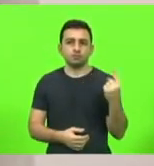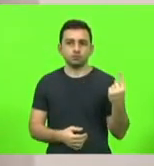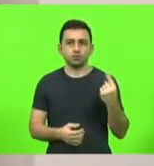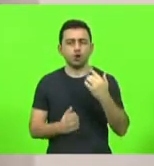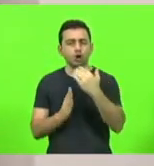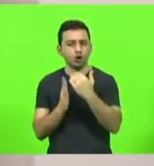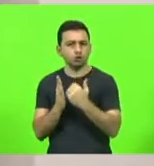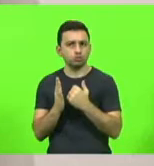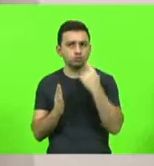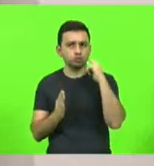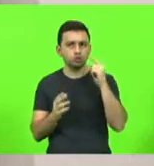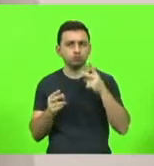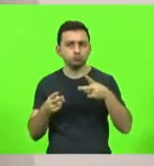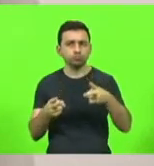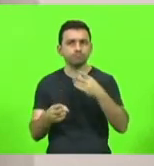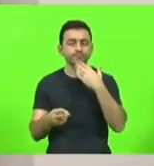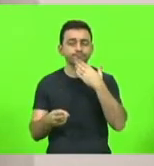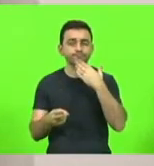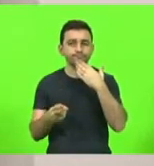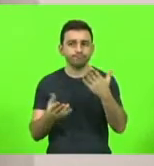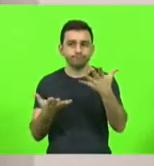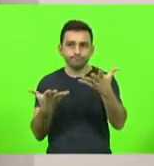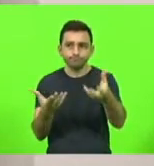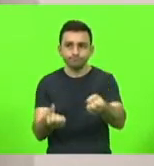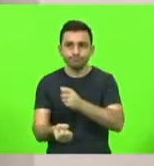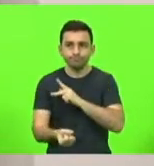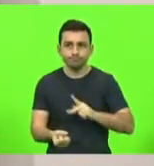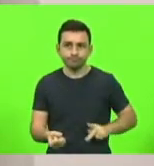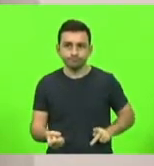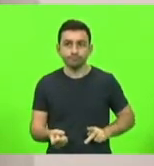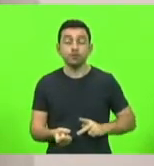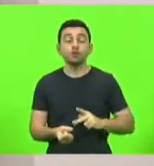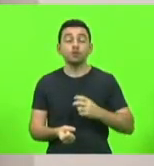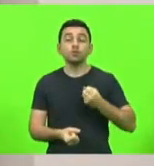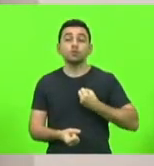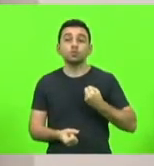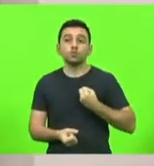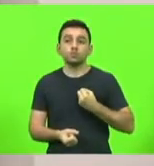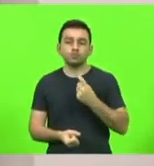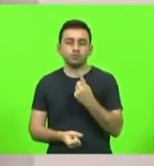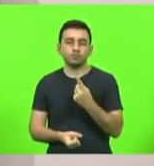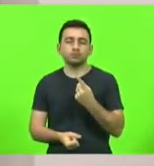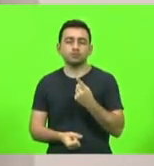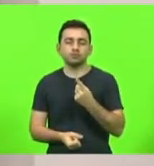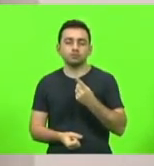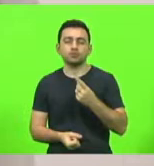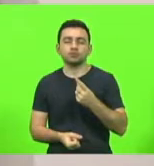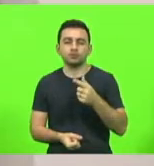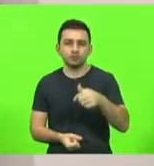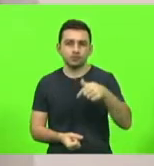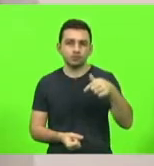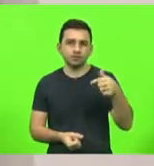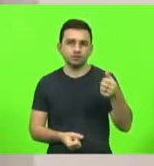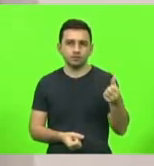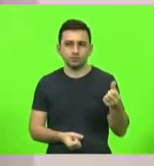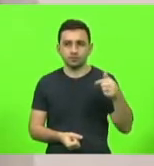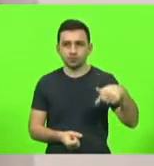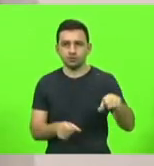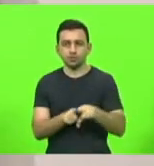senhor presidente deferiu os requerimentos números 1767 a